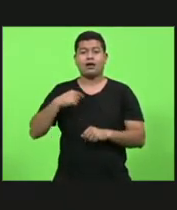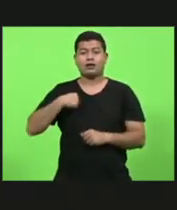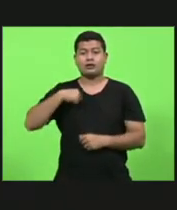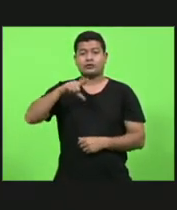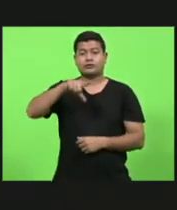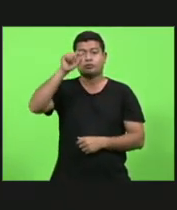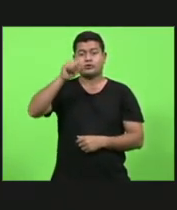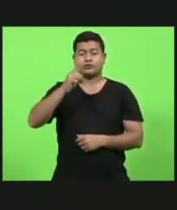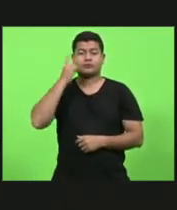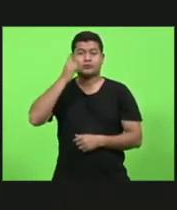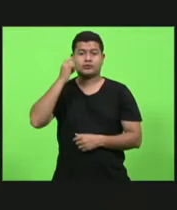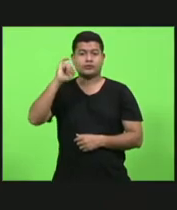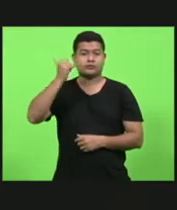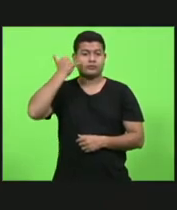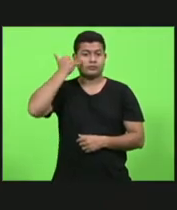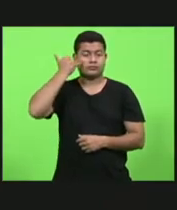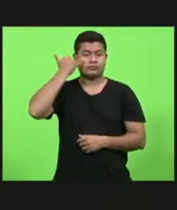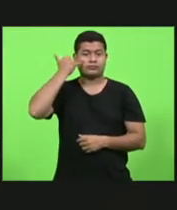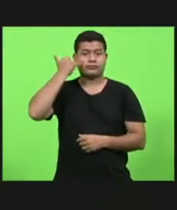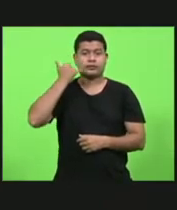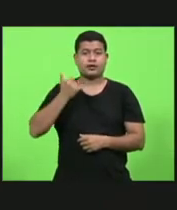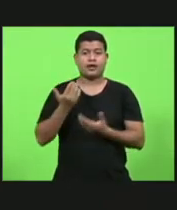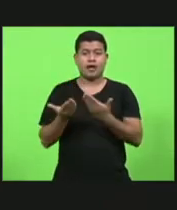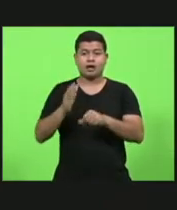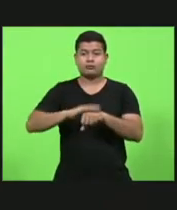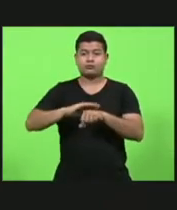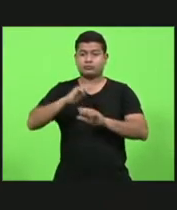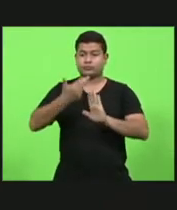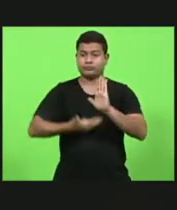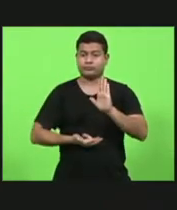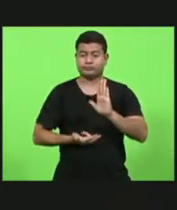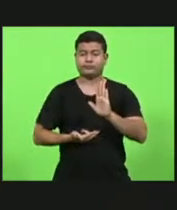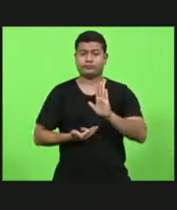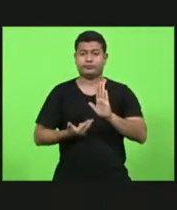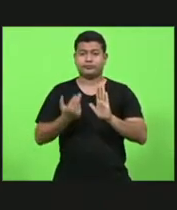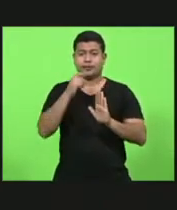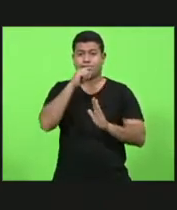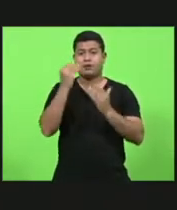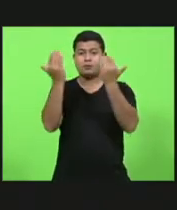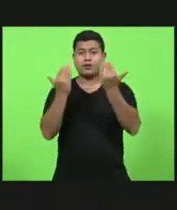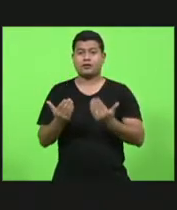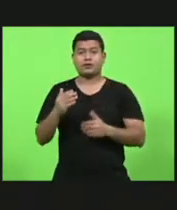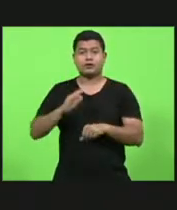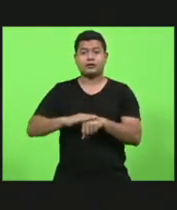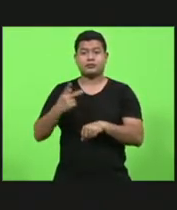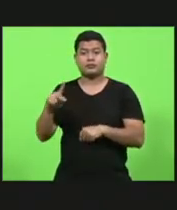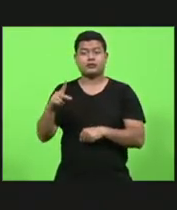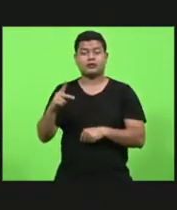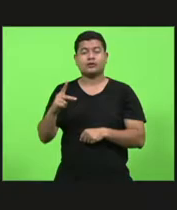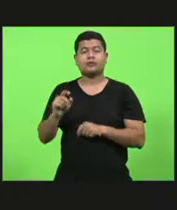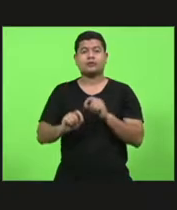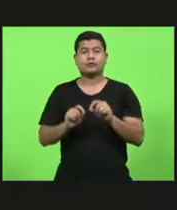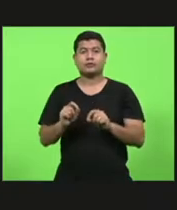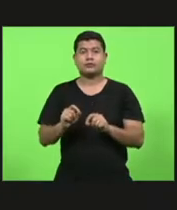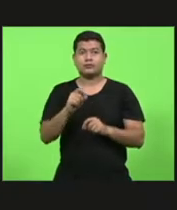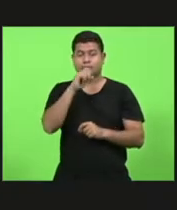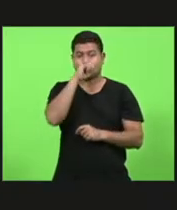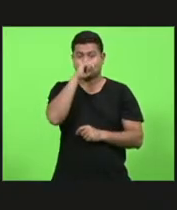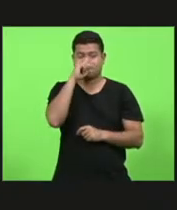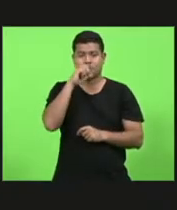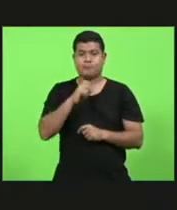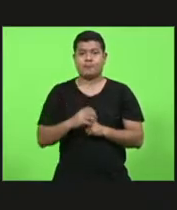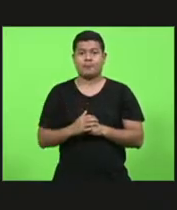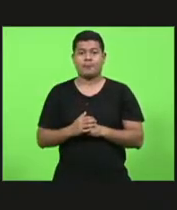deputado Gessé Lopes. O relator, o parecer dele, o parecer dele